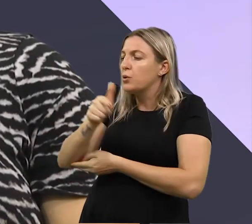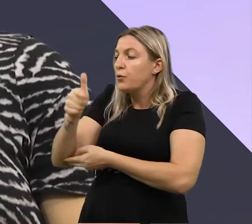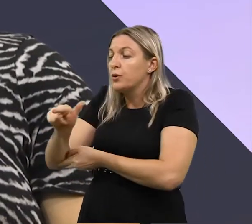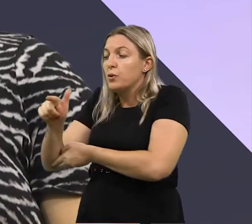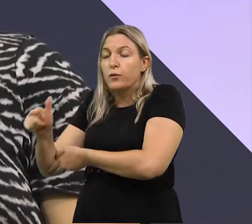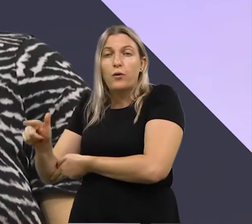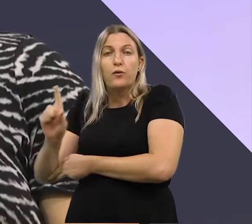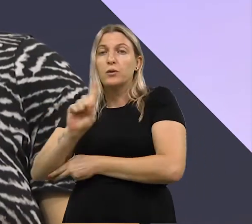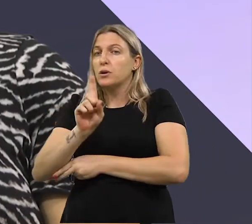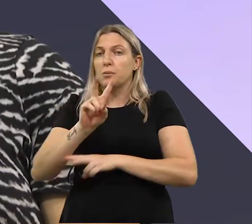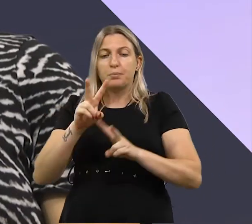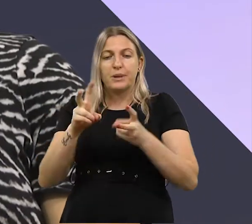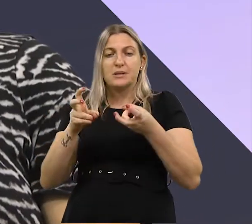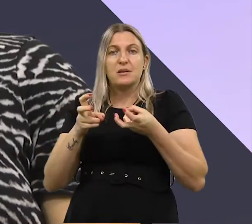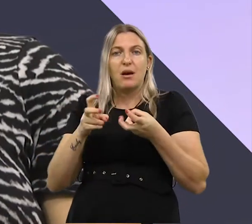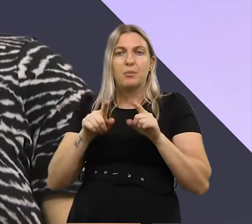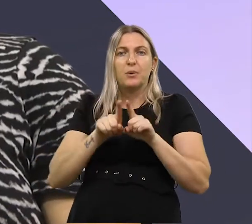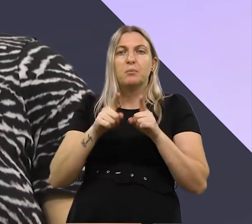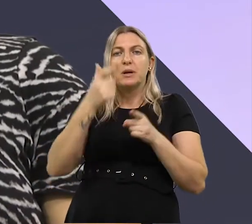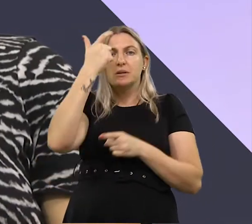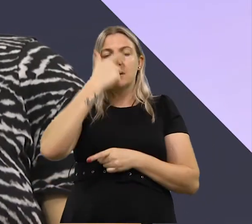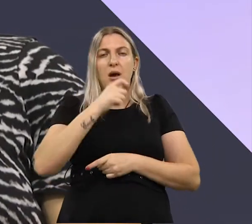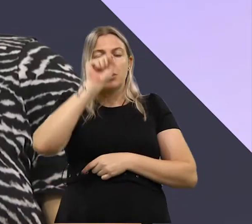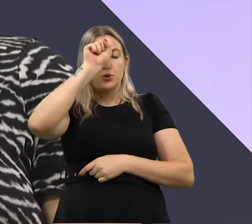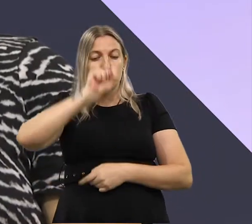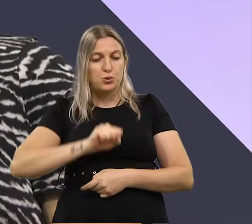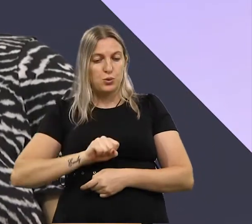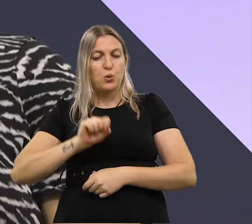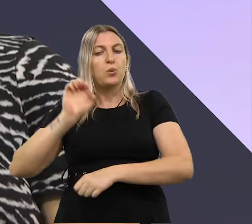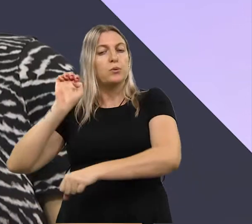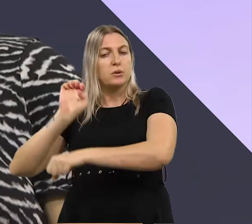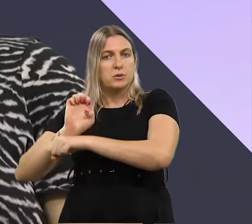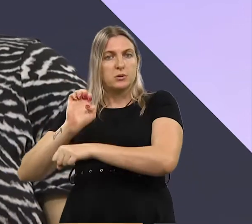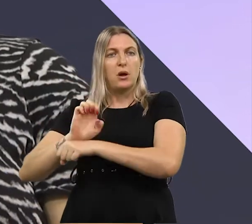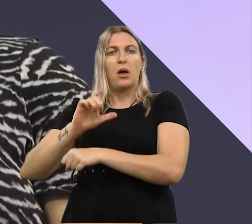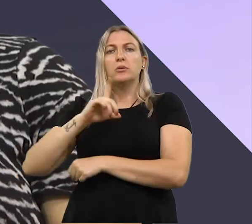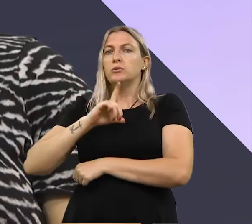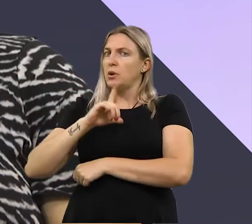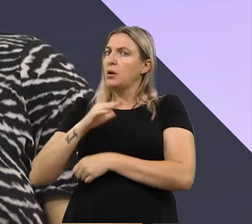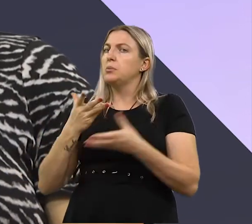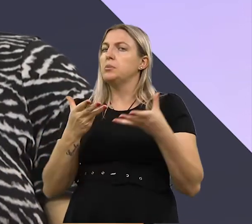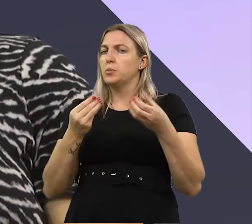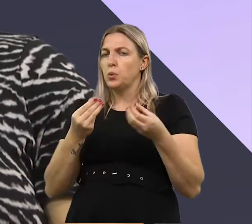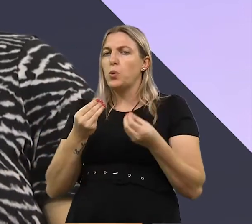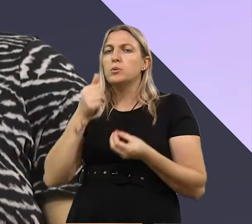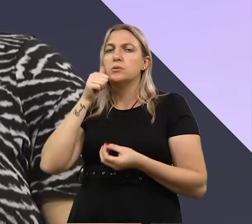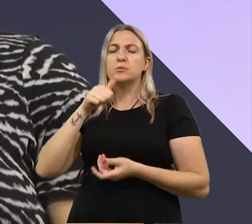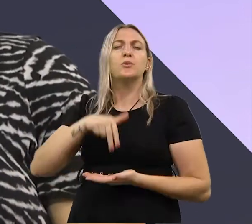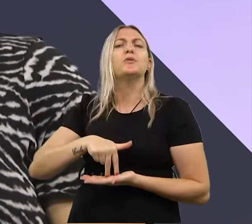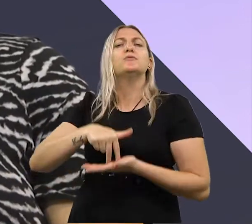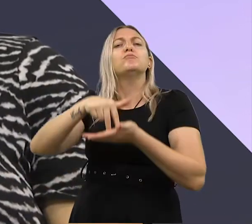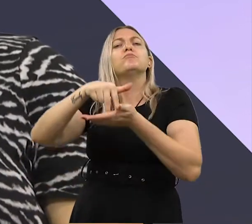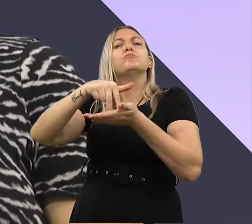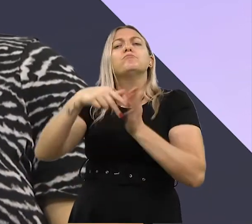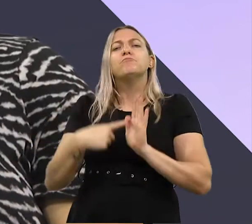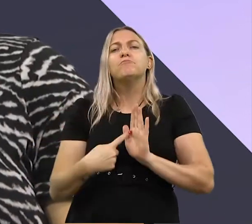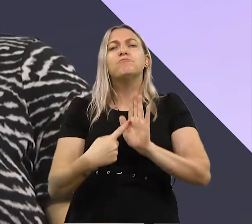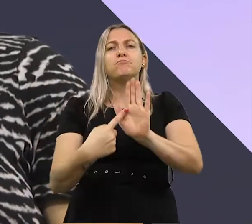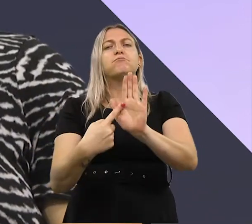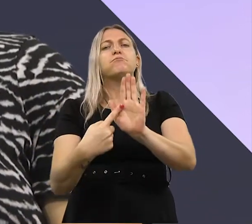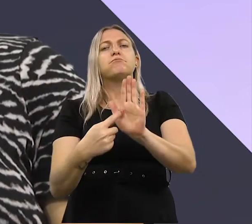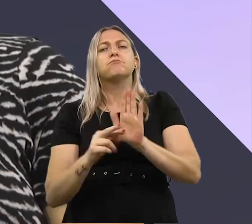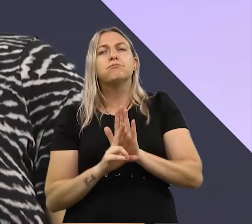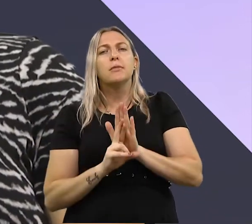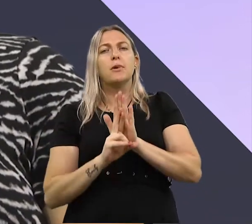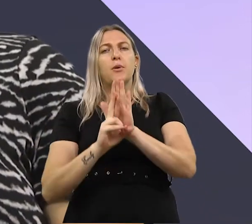isso, né? Mas eu acho que o Sul também é um dos estados que tem muitas mulheres se destacando e ocupando espaços